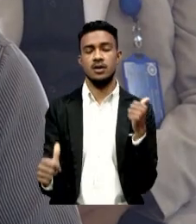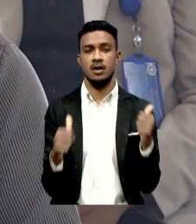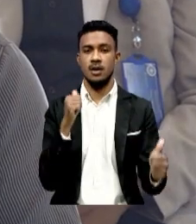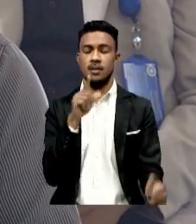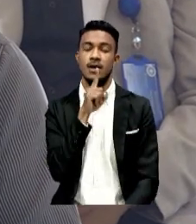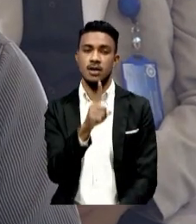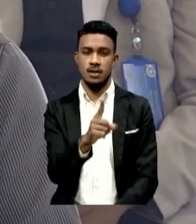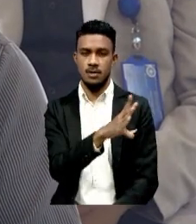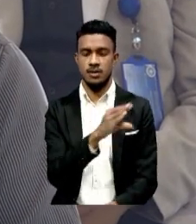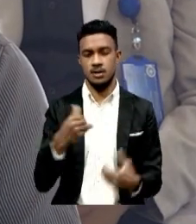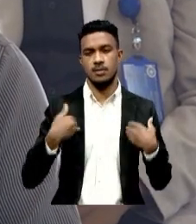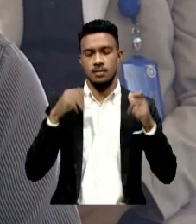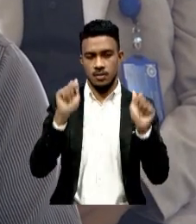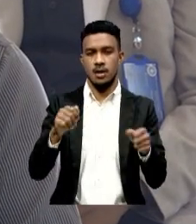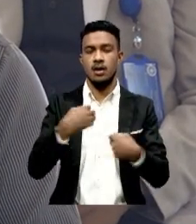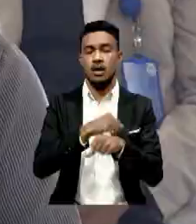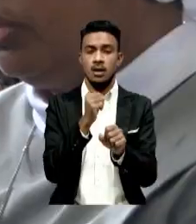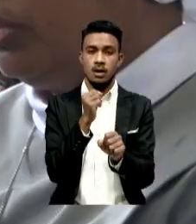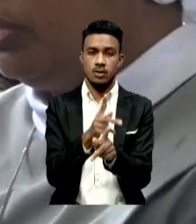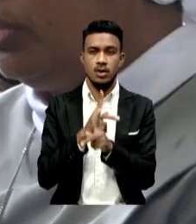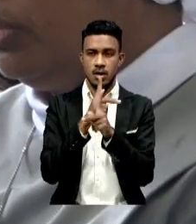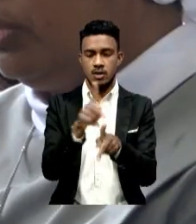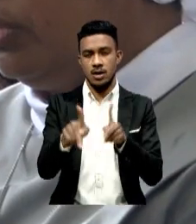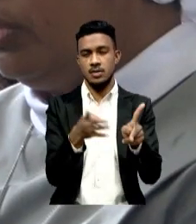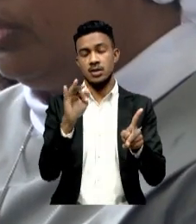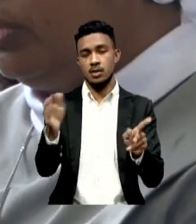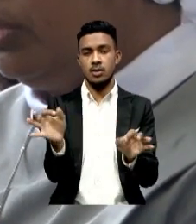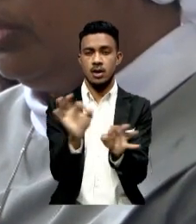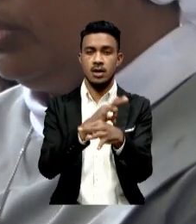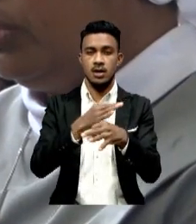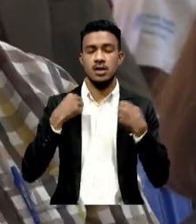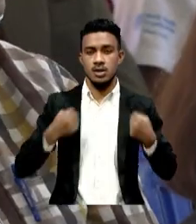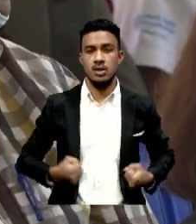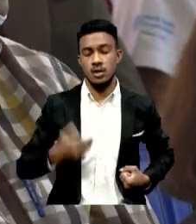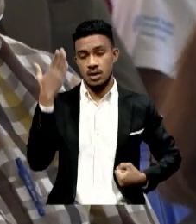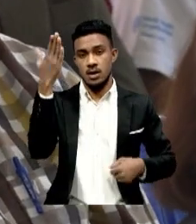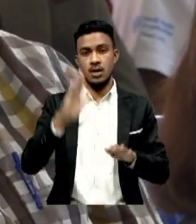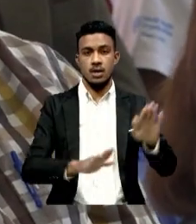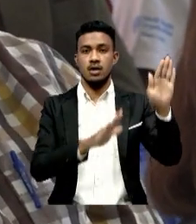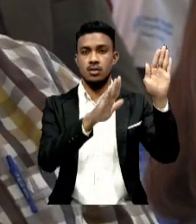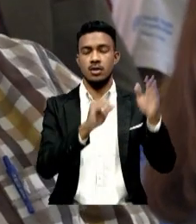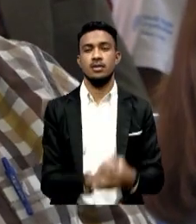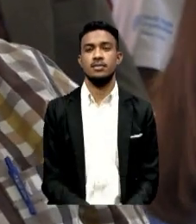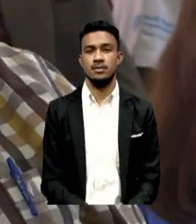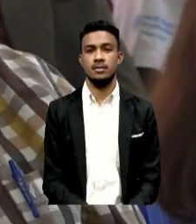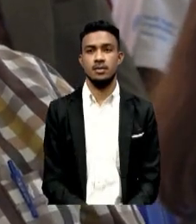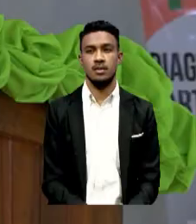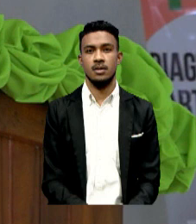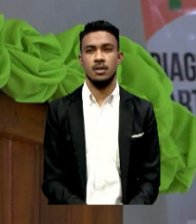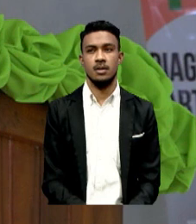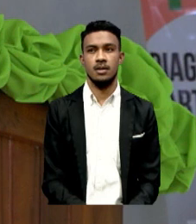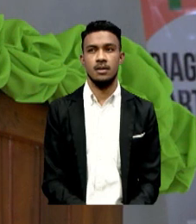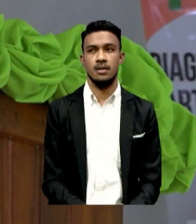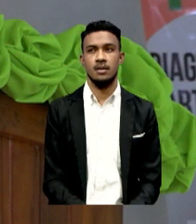significante onde empodera a comunidade a tua diacira na saúde e a área rural. Excellencies, ladies and